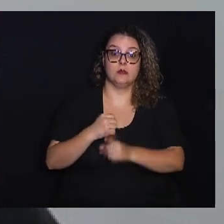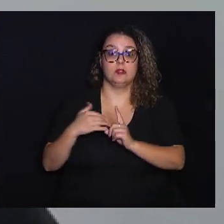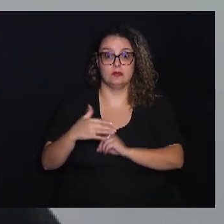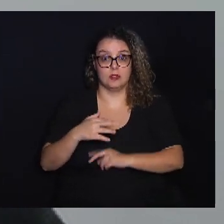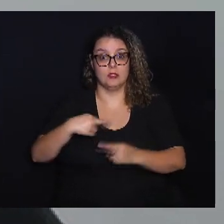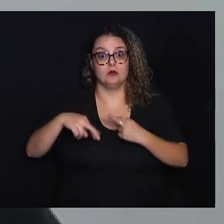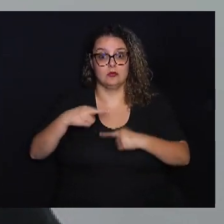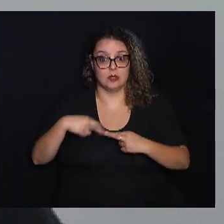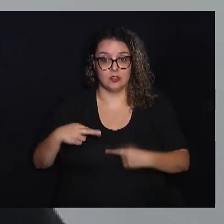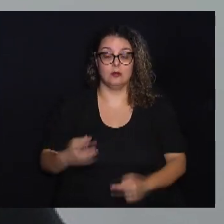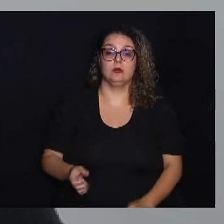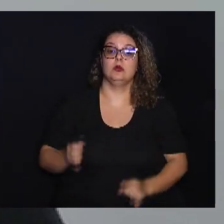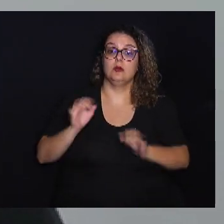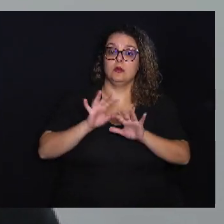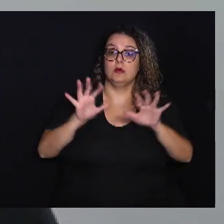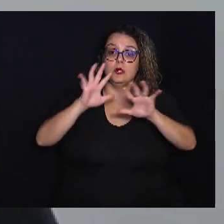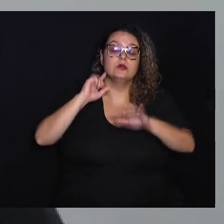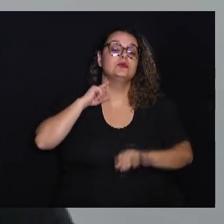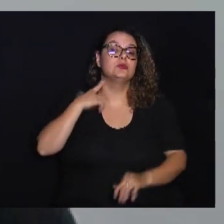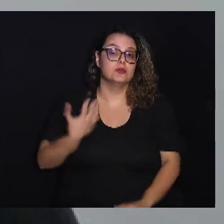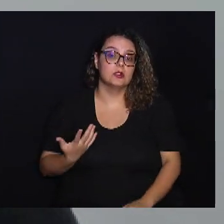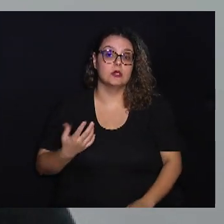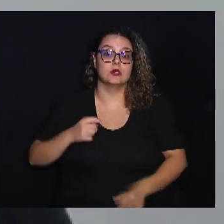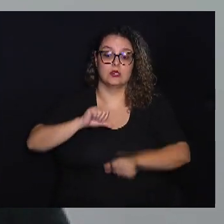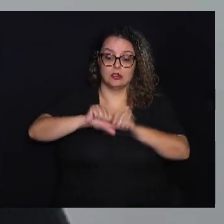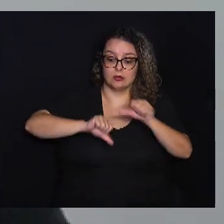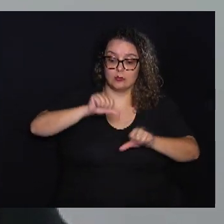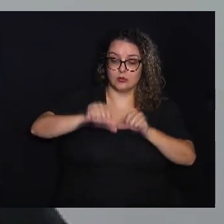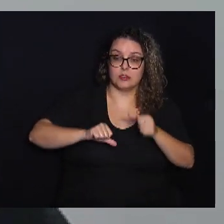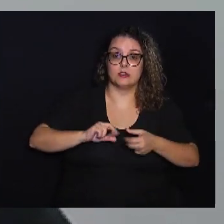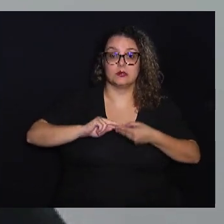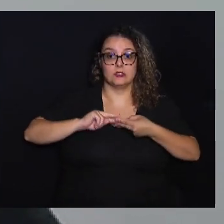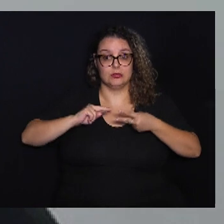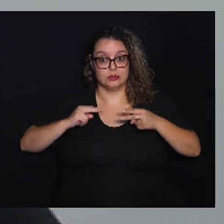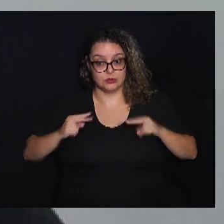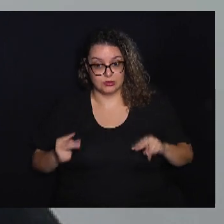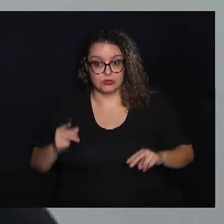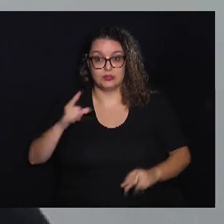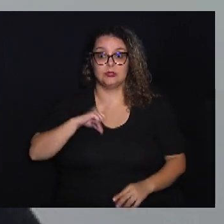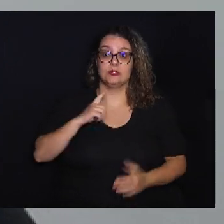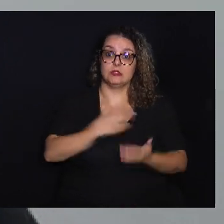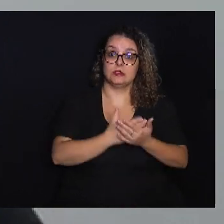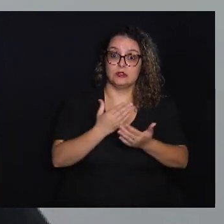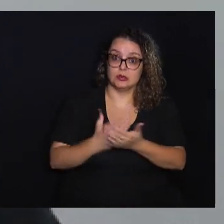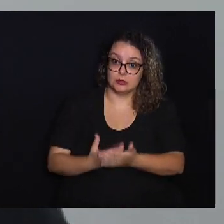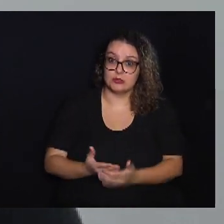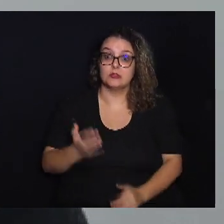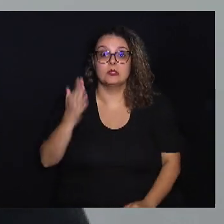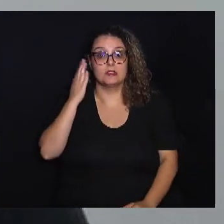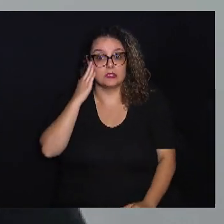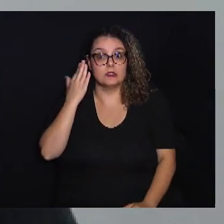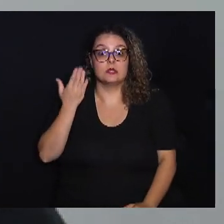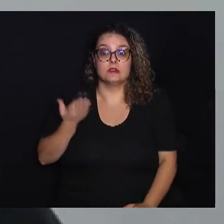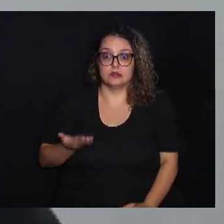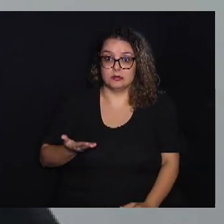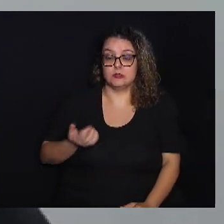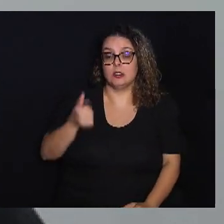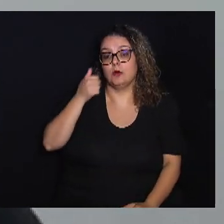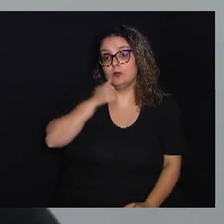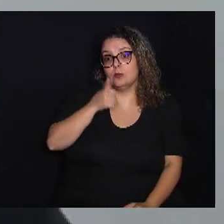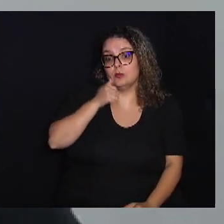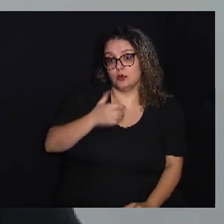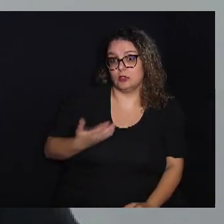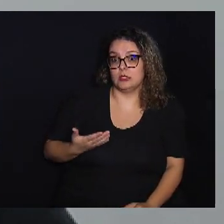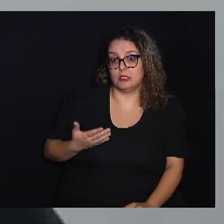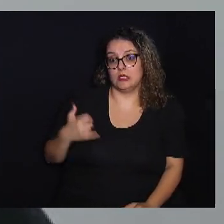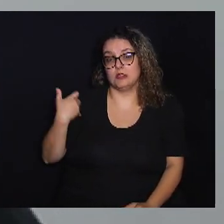vez mais tem se estudado isso e a gente tem sabido, por exemplo, mulheres na faixa de 40 a 60 anos de descendência asiática, né?